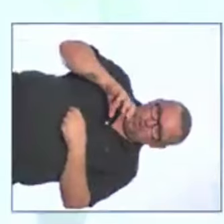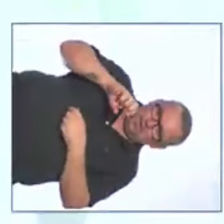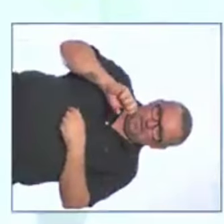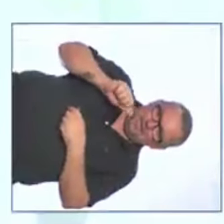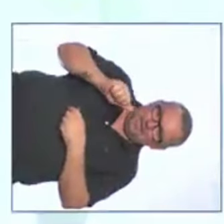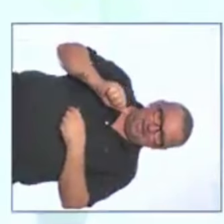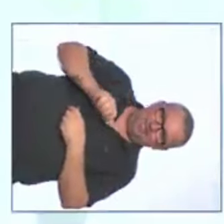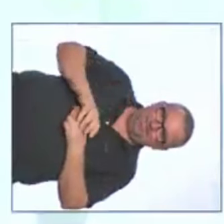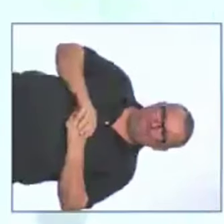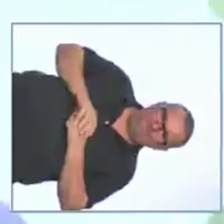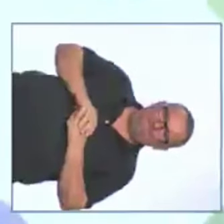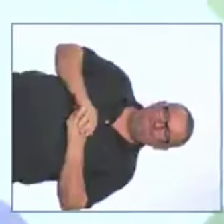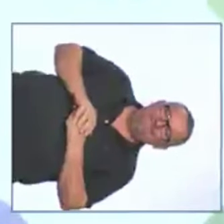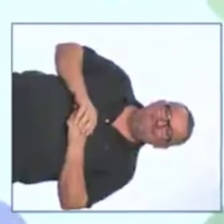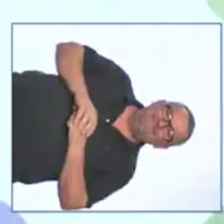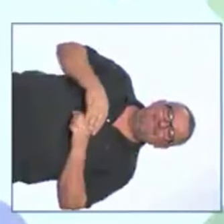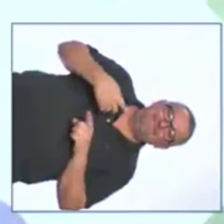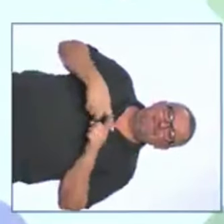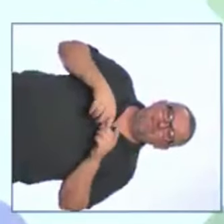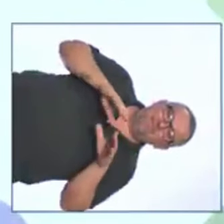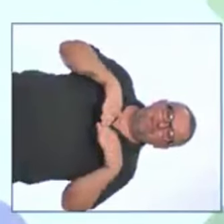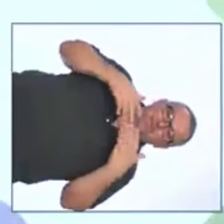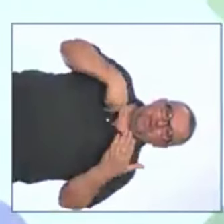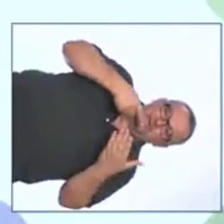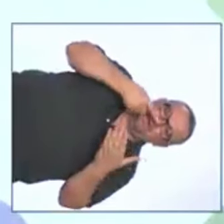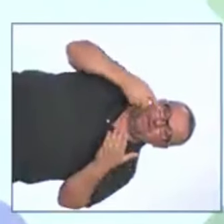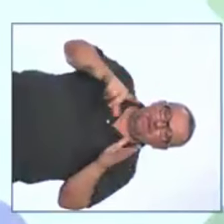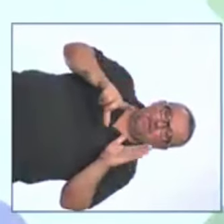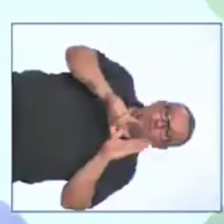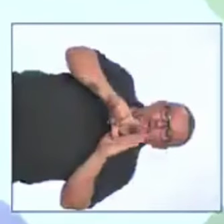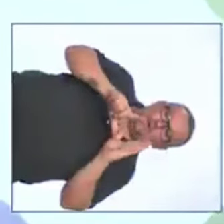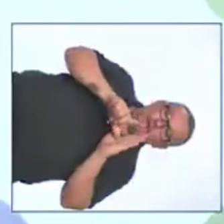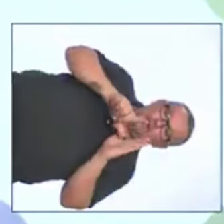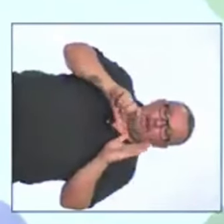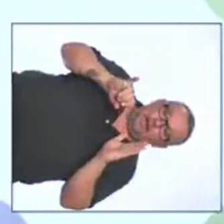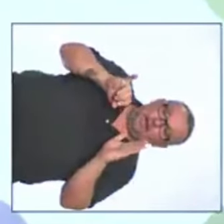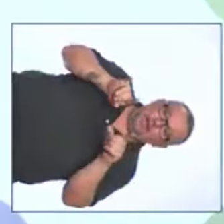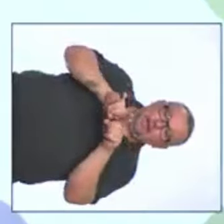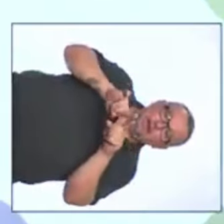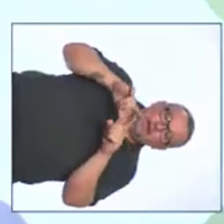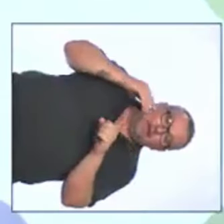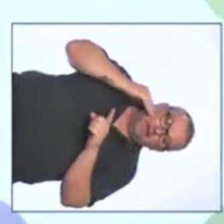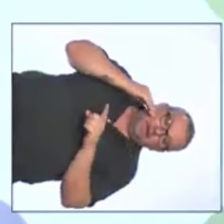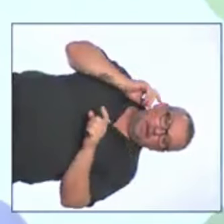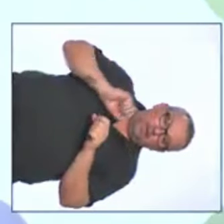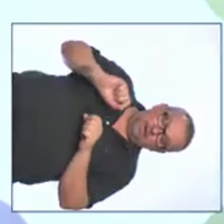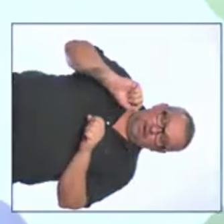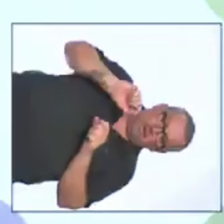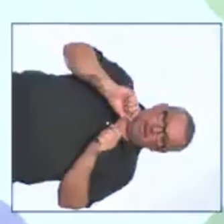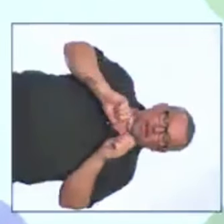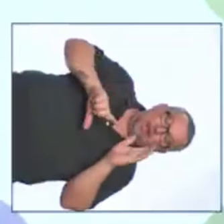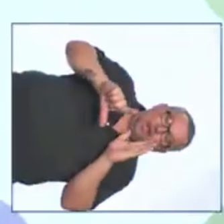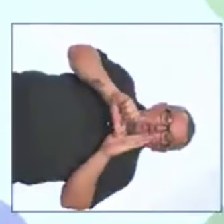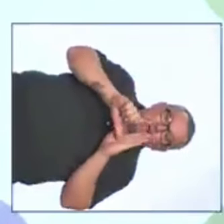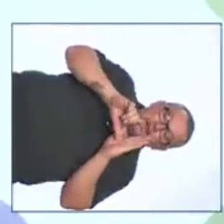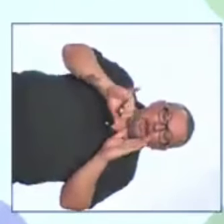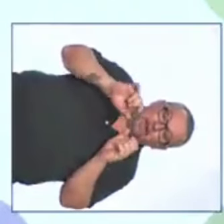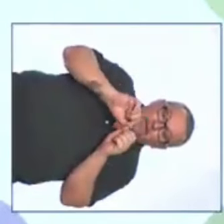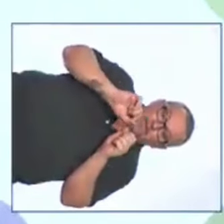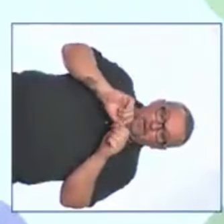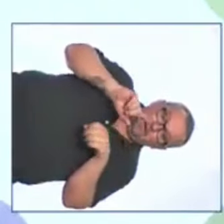mas é que assim quando a gente fala sobre legislação a gente tem que entender que as legislações elas são feitas em algum